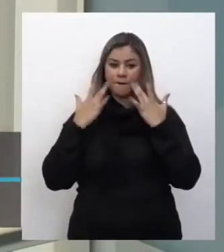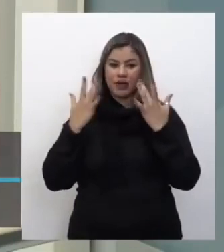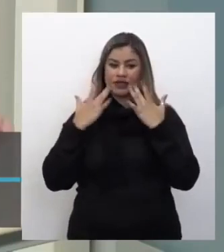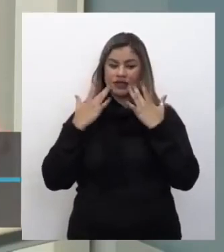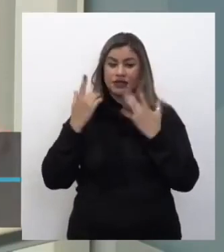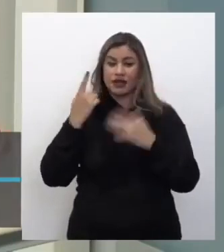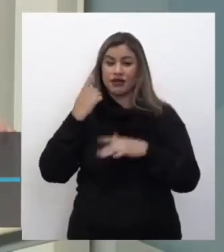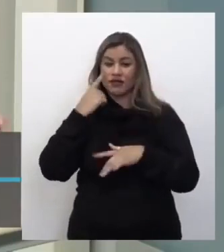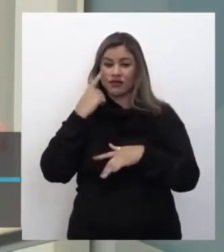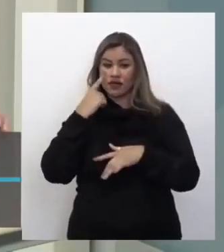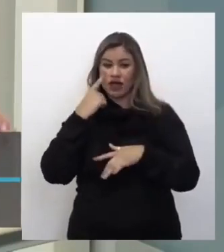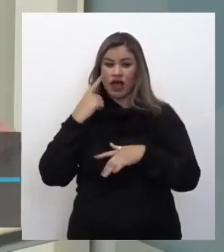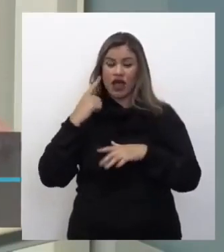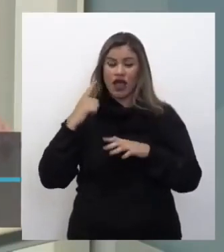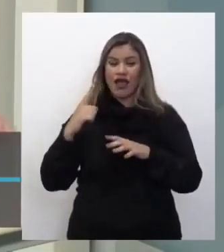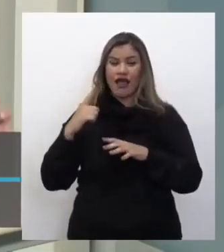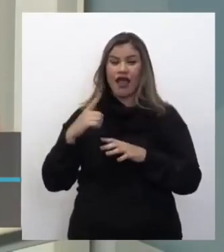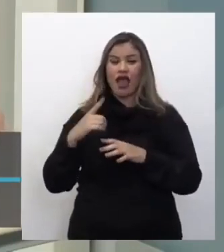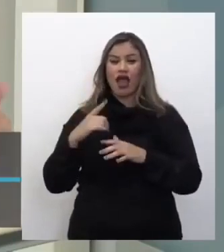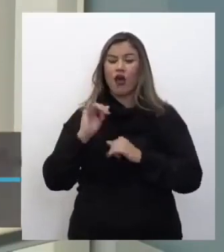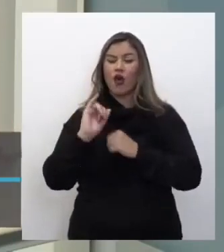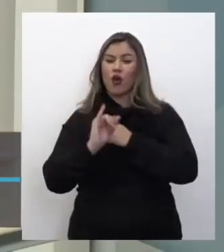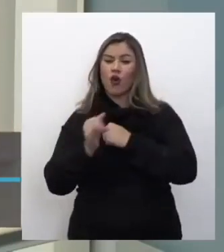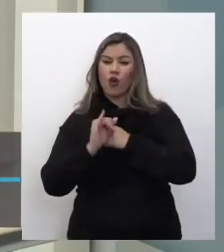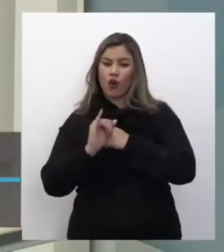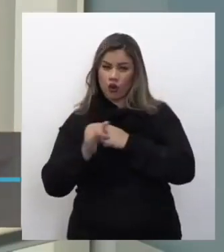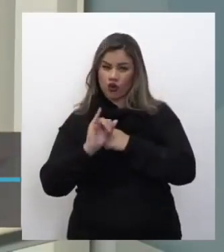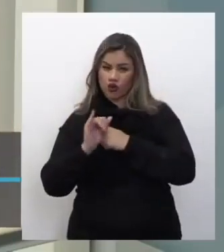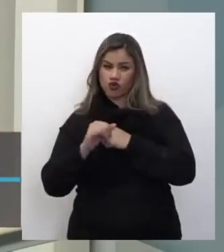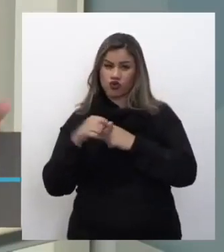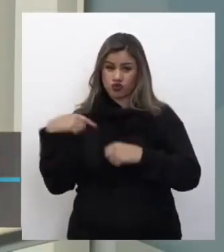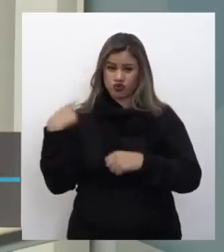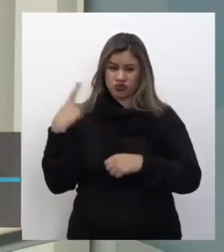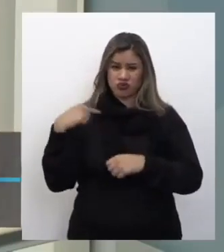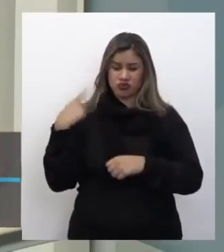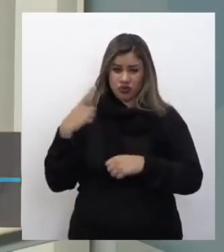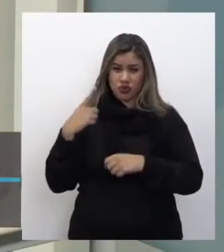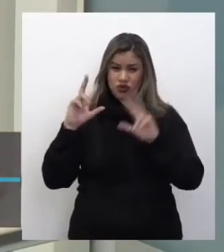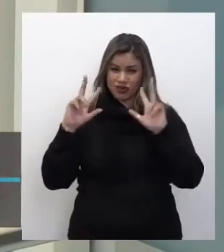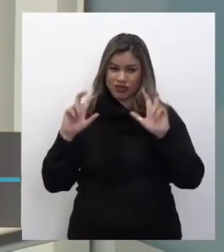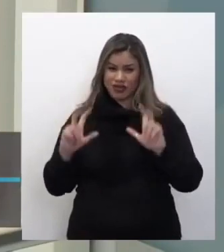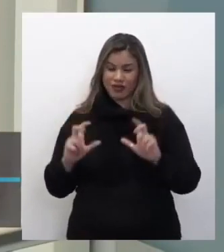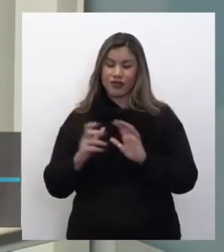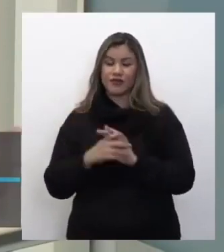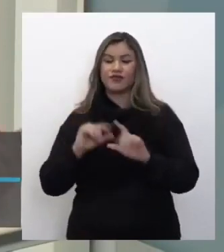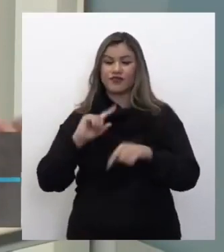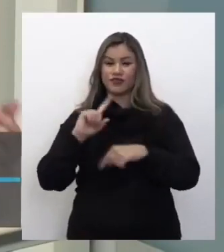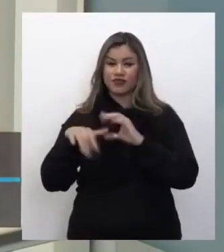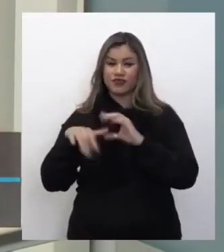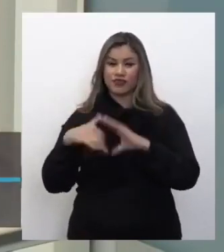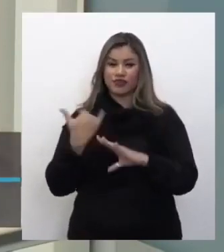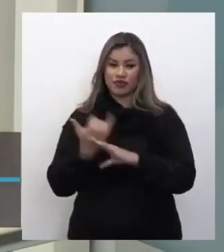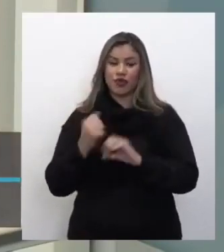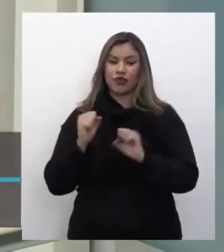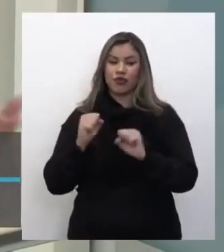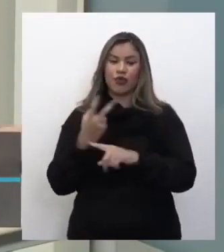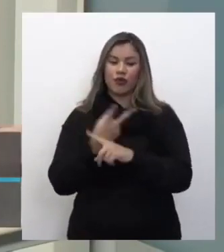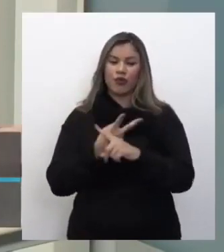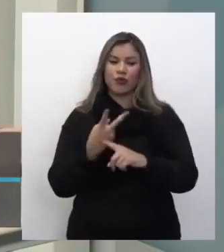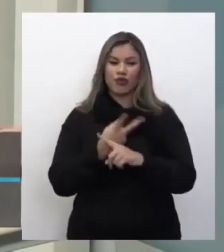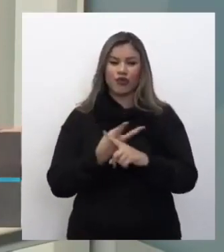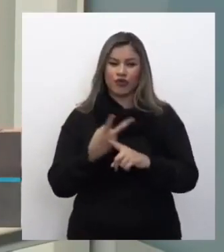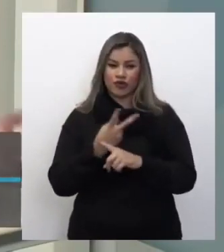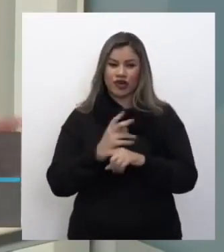Fadas. A gente vai assistir só um trechinho, mas quem se interessar depois em assistir inteiro, tem no YouTube, chama Deu a Louca nos Contos de Fadas, e